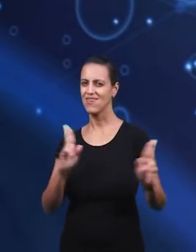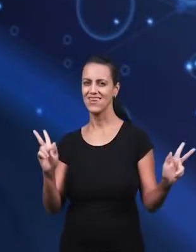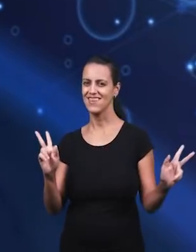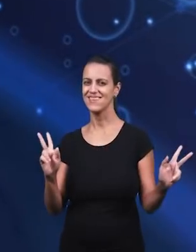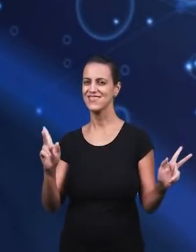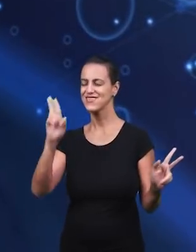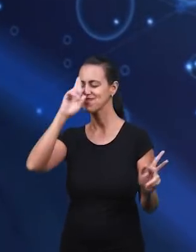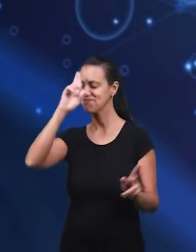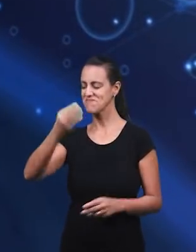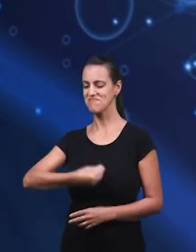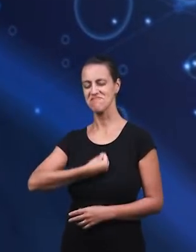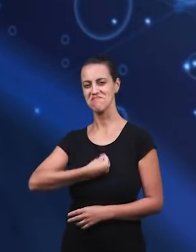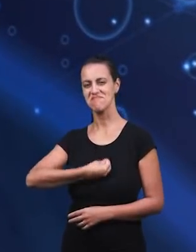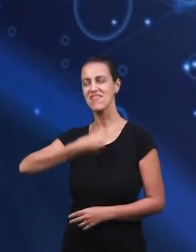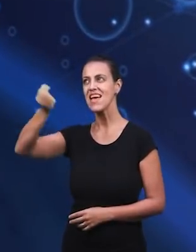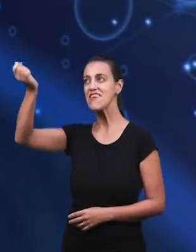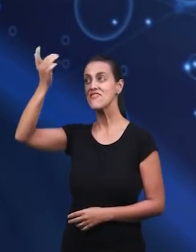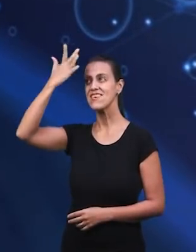né?